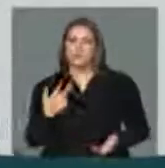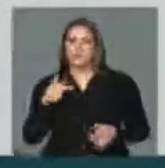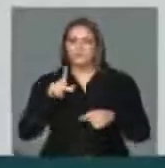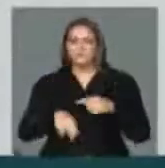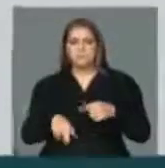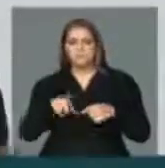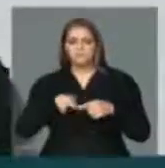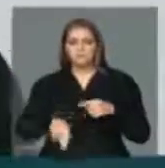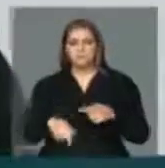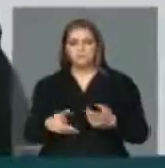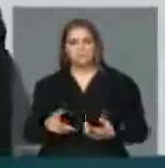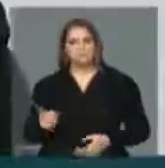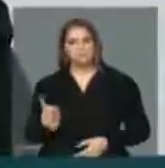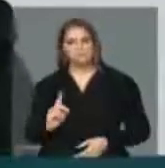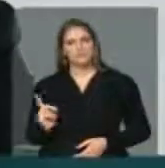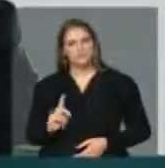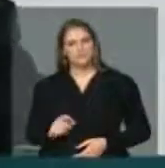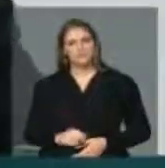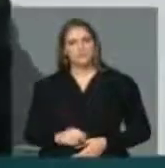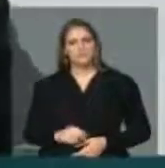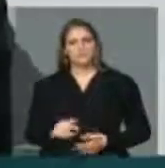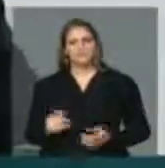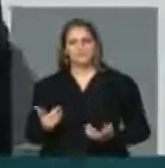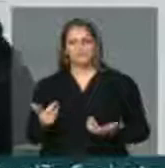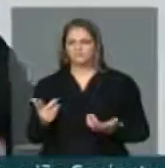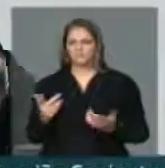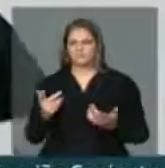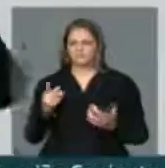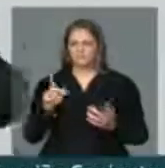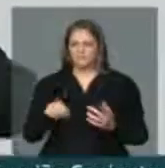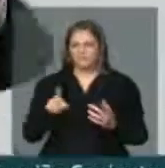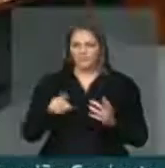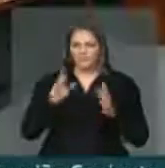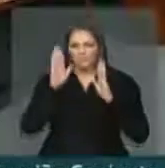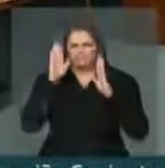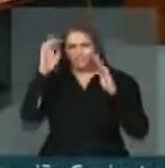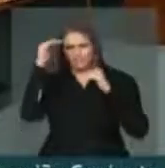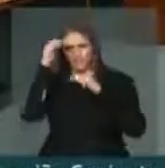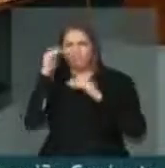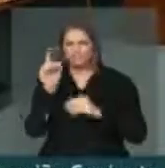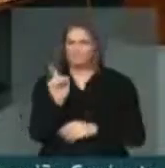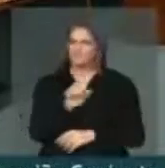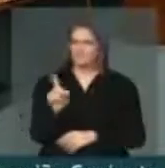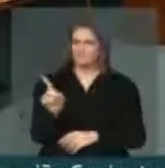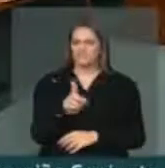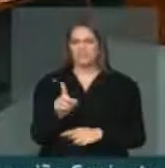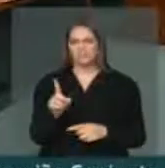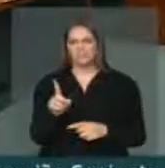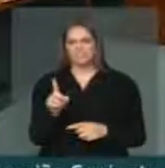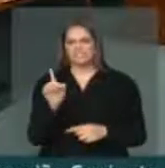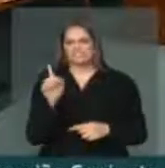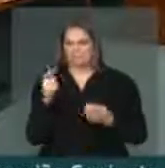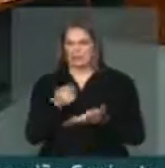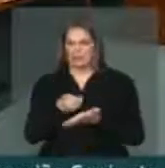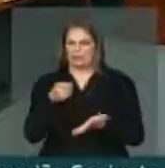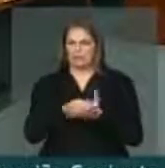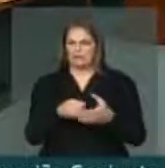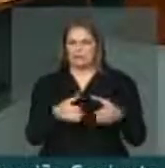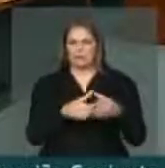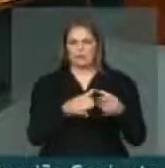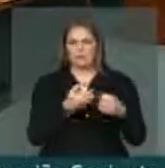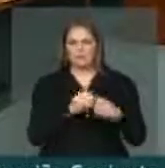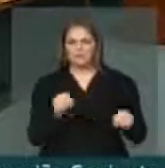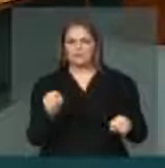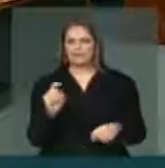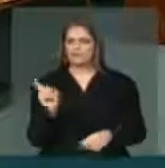por leis que queiram engessar o sistema. Aqui só pode participar quem for de um partido grande. Isso é absurdo se o povo não quer